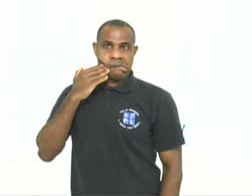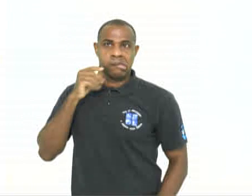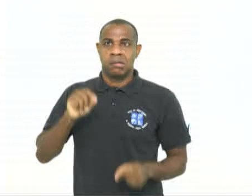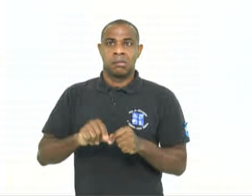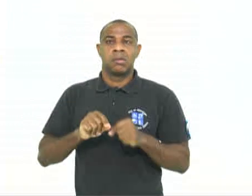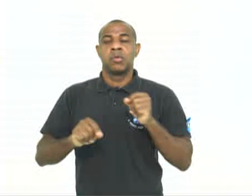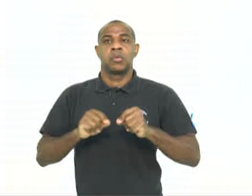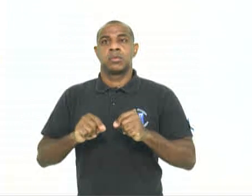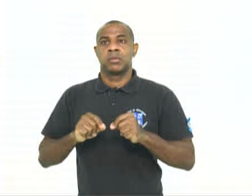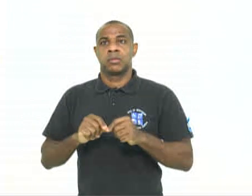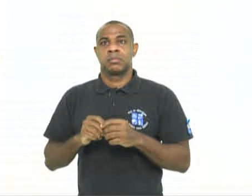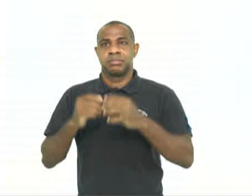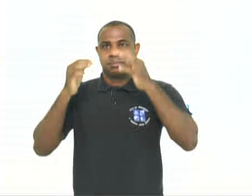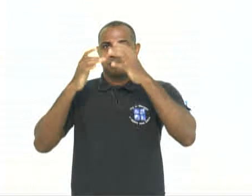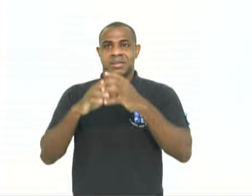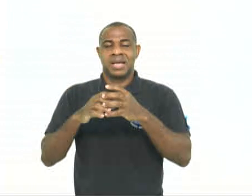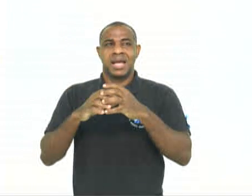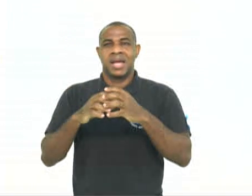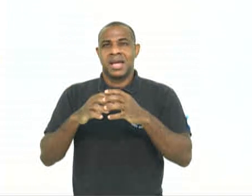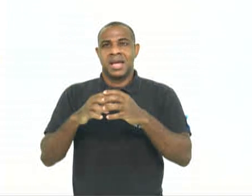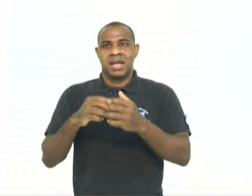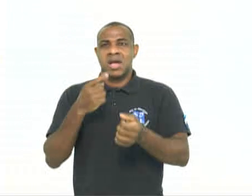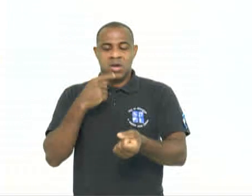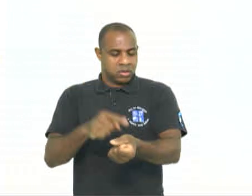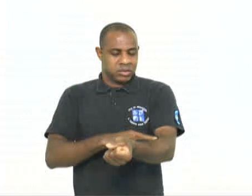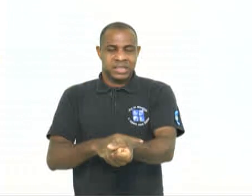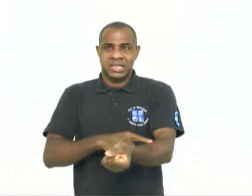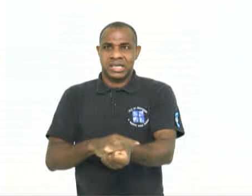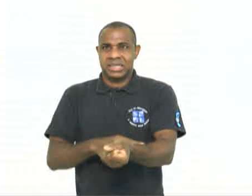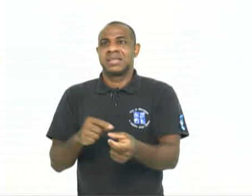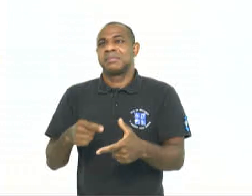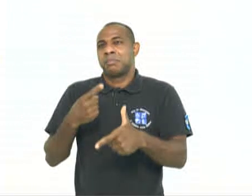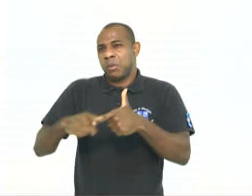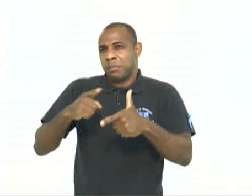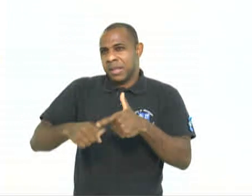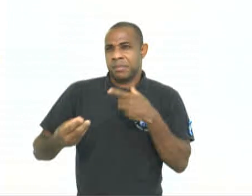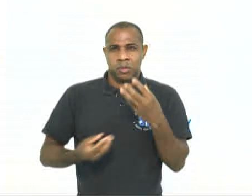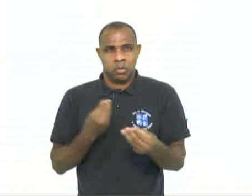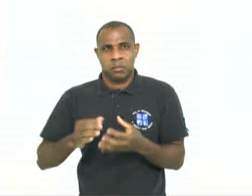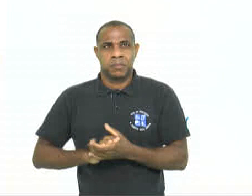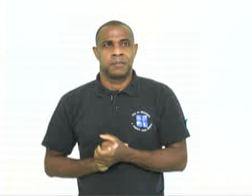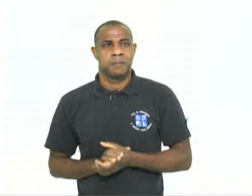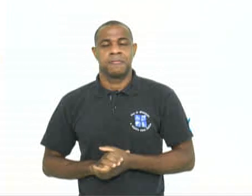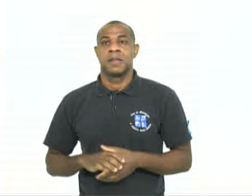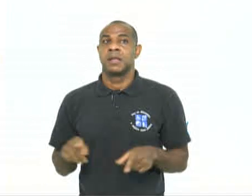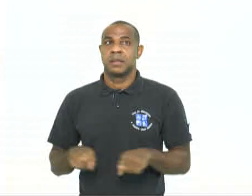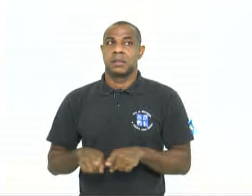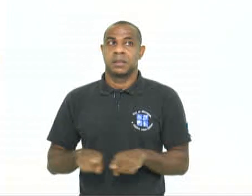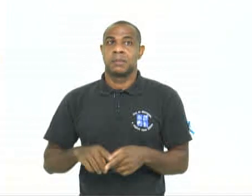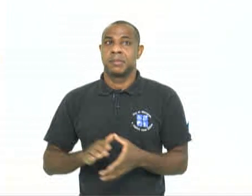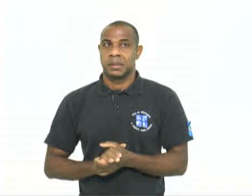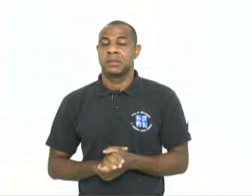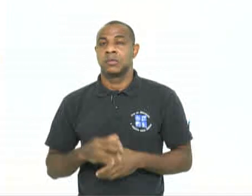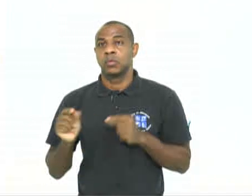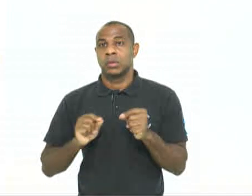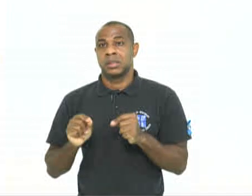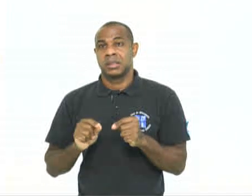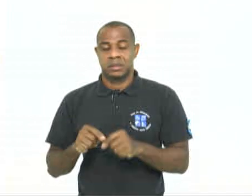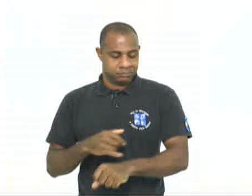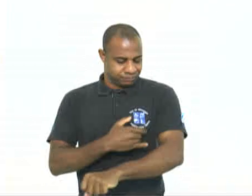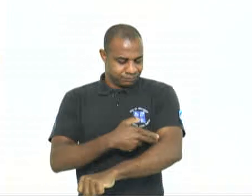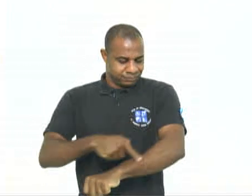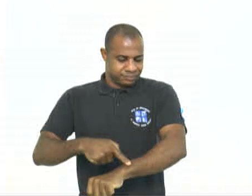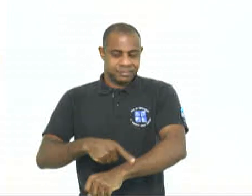fatores de coagulação do sangue, ou seja, lá para o processo de cicatrização, né? O que prejudica demais esse processo de cicatrização no